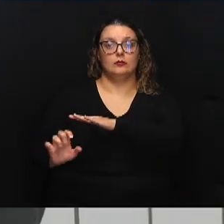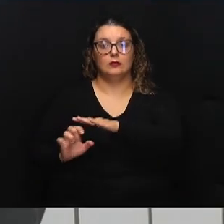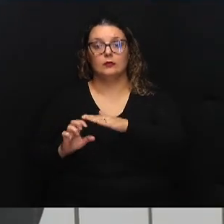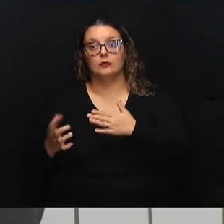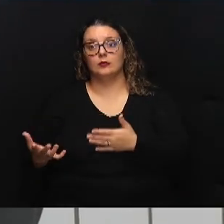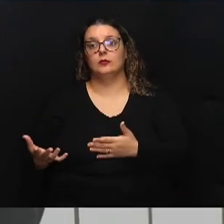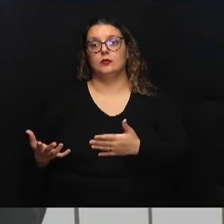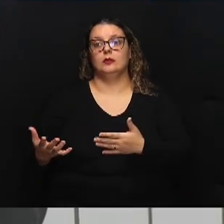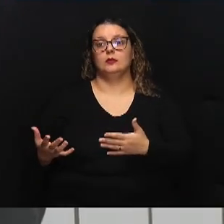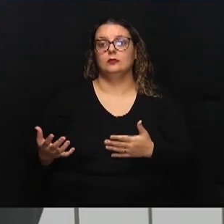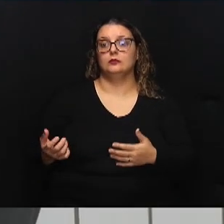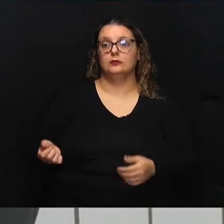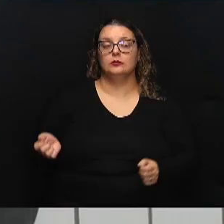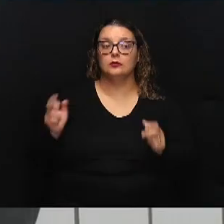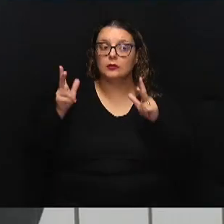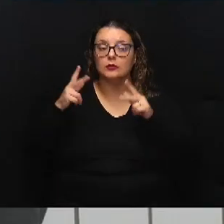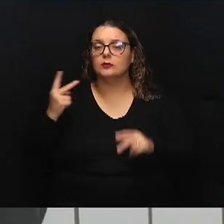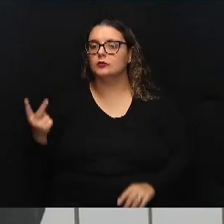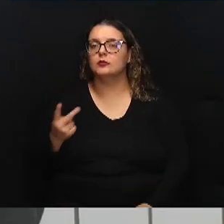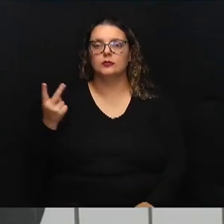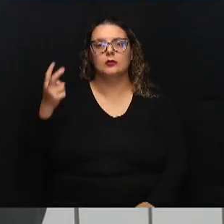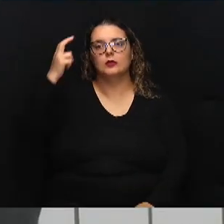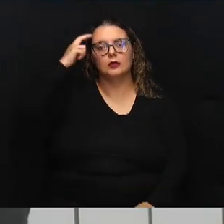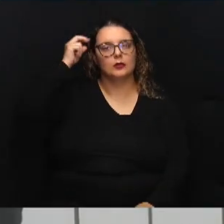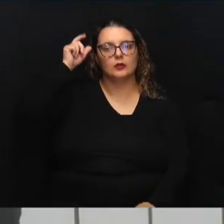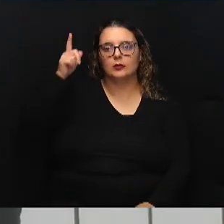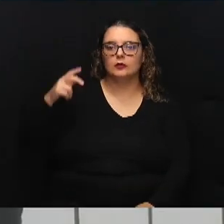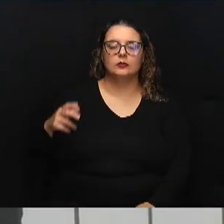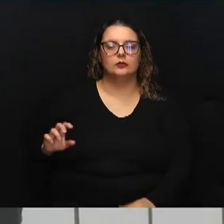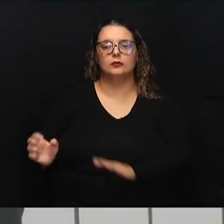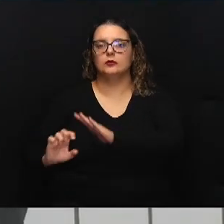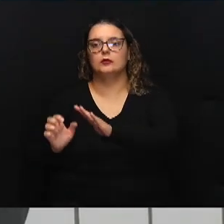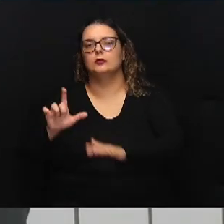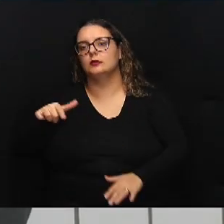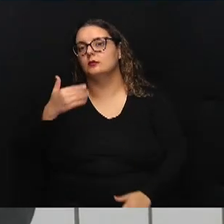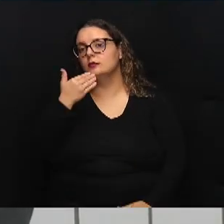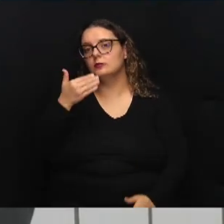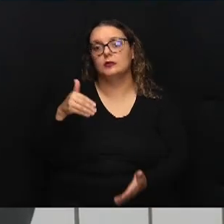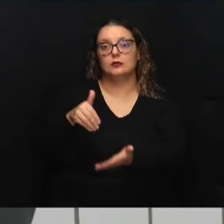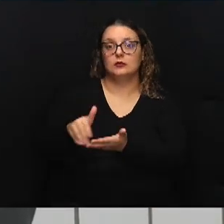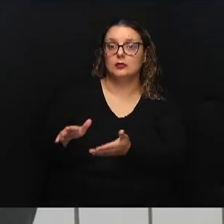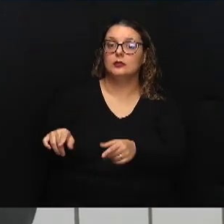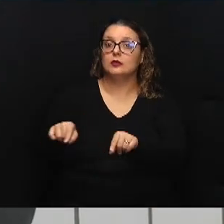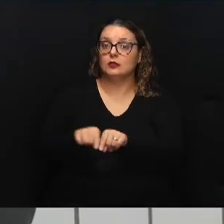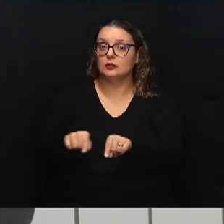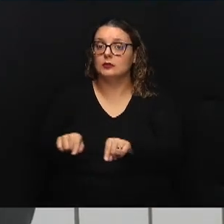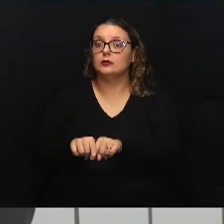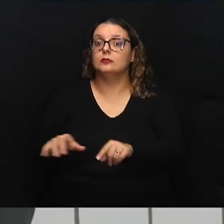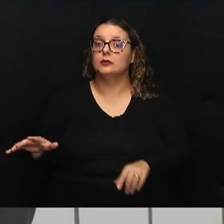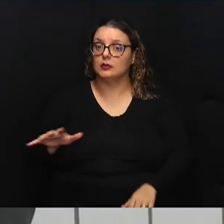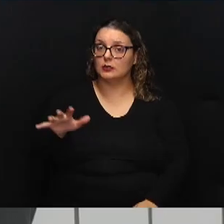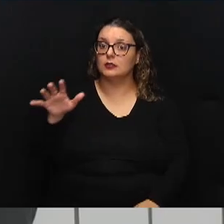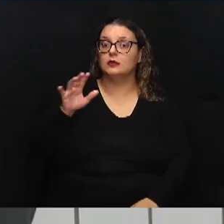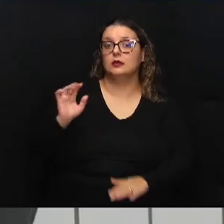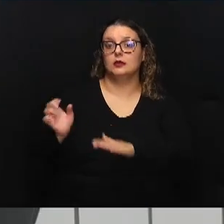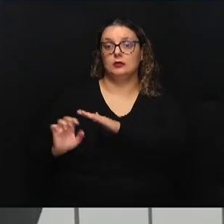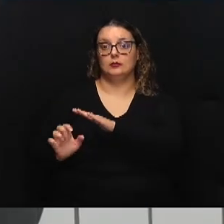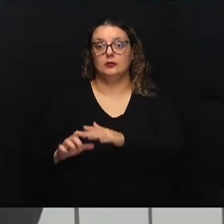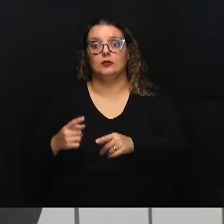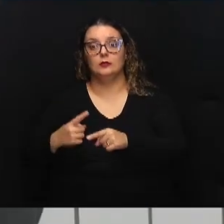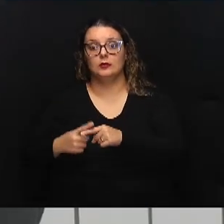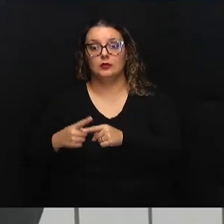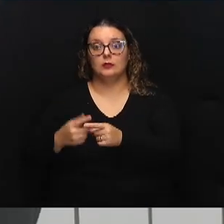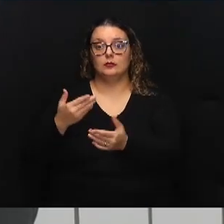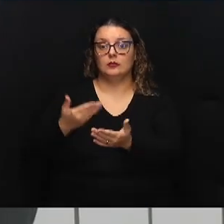não atentou como é que são os valores, a cultura da empresa e depois acaba pedindo demissão, isso também custa caro para a empresa, né? Porque perdeu